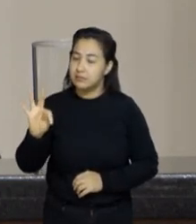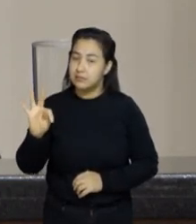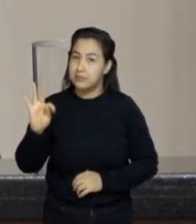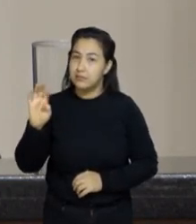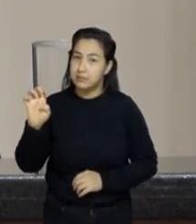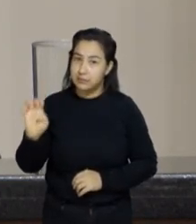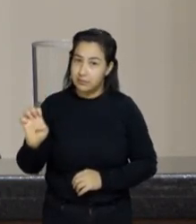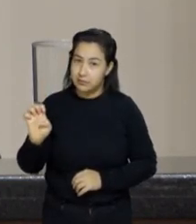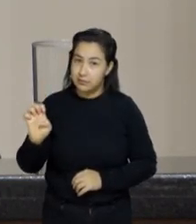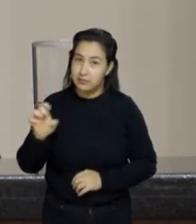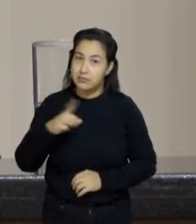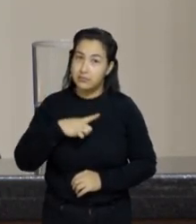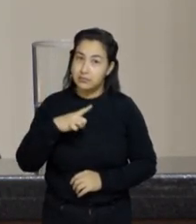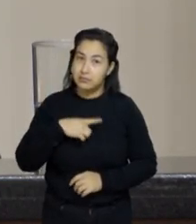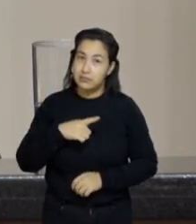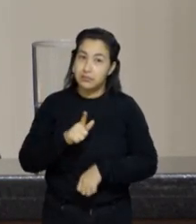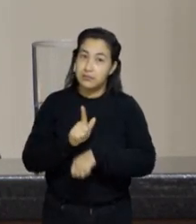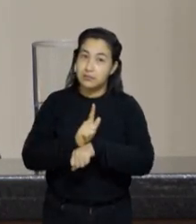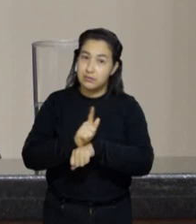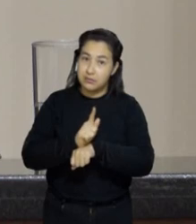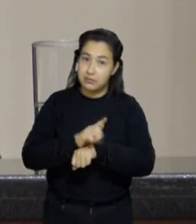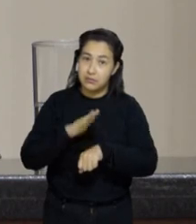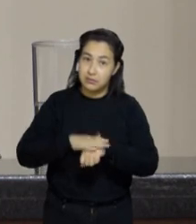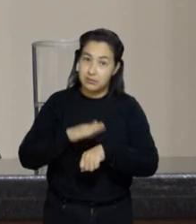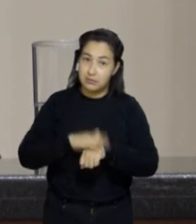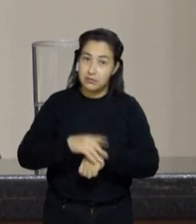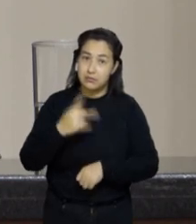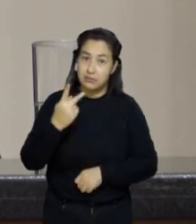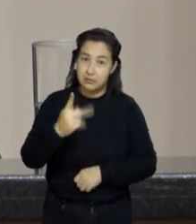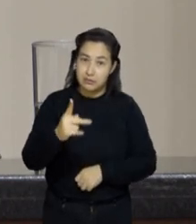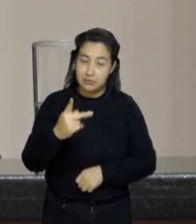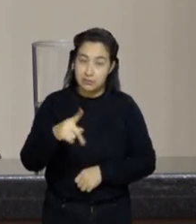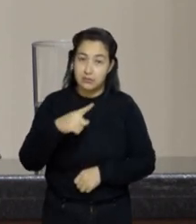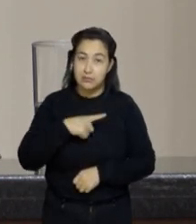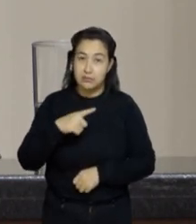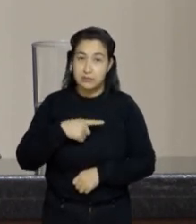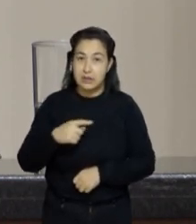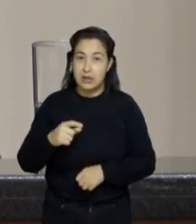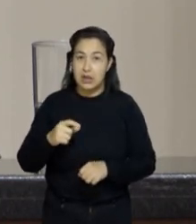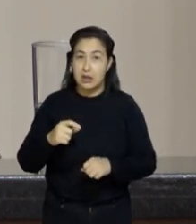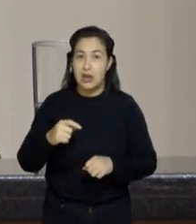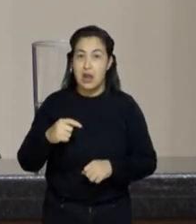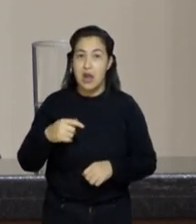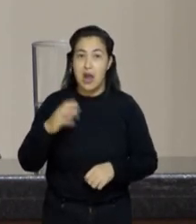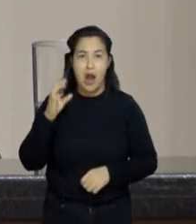sua gestão tem um dinamismo gigante.